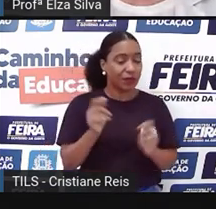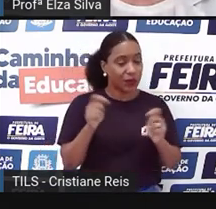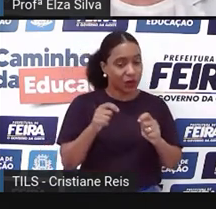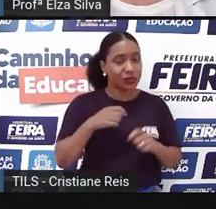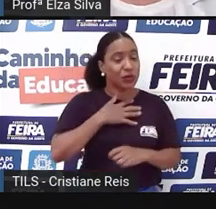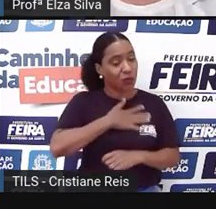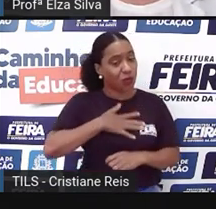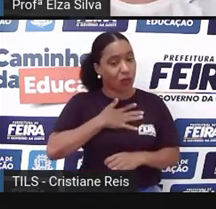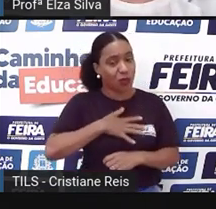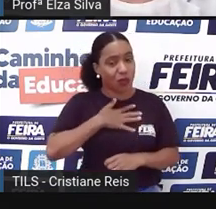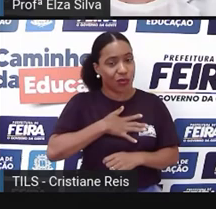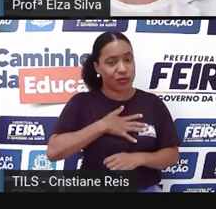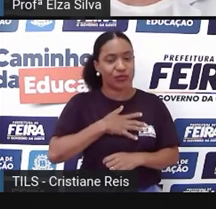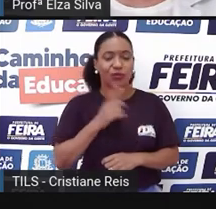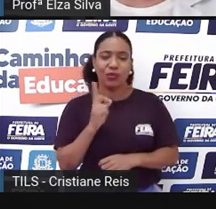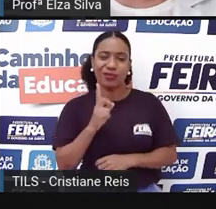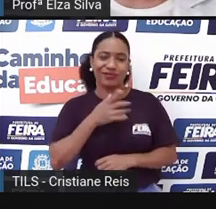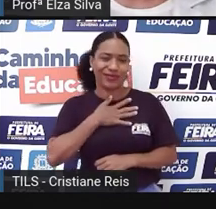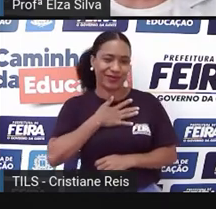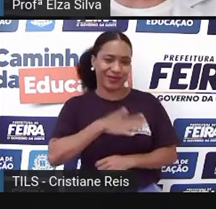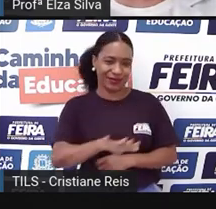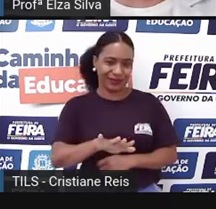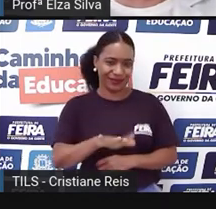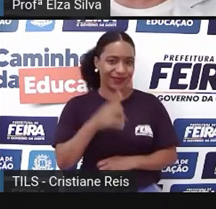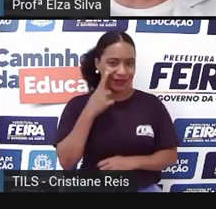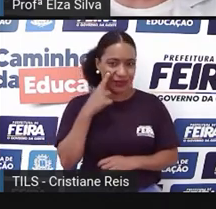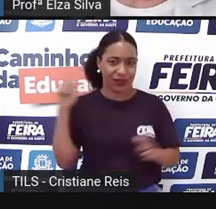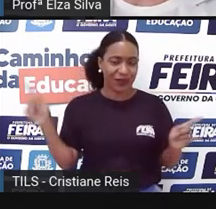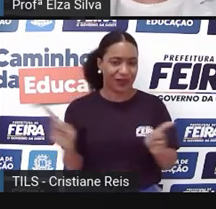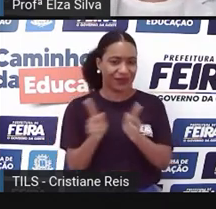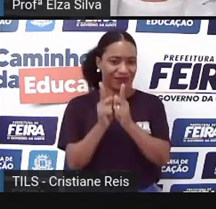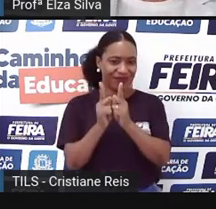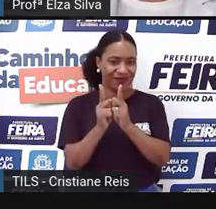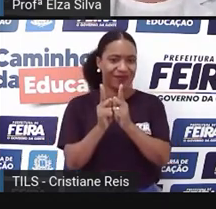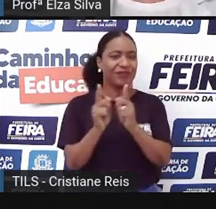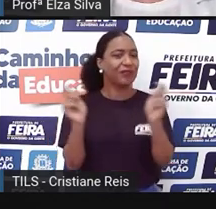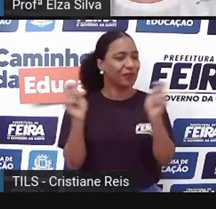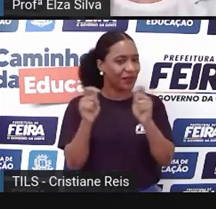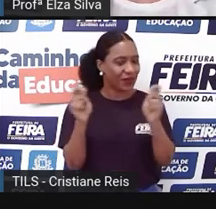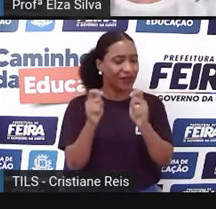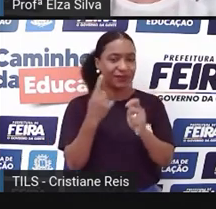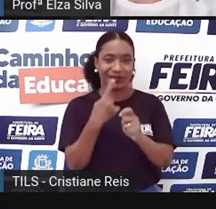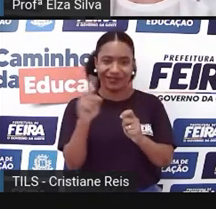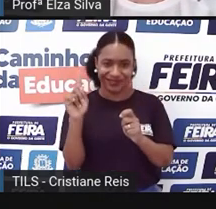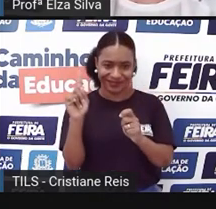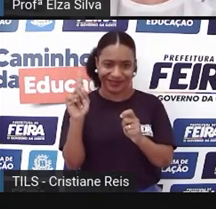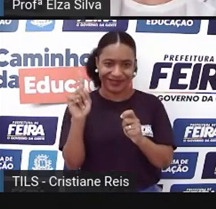uma estrutura que substitui I dislike. Ok? Let's go.